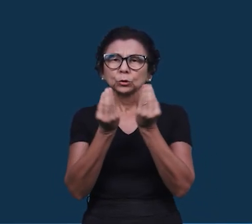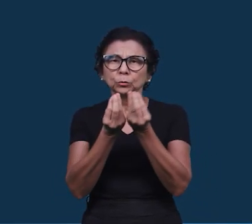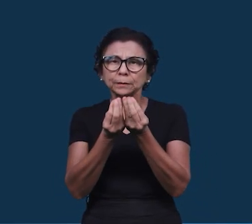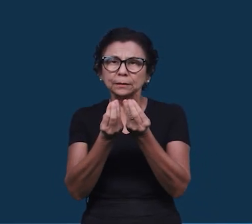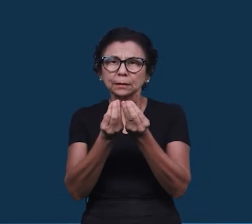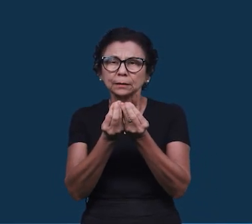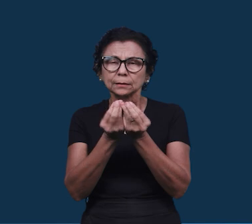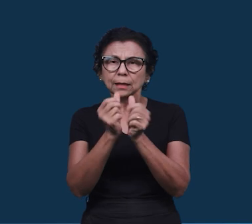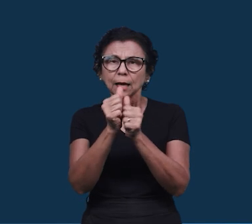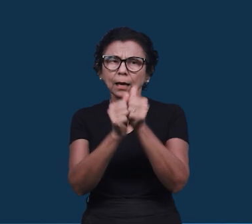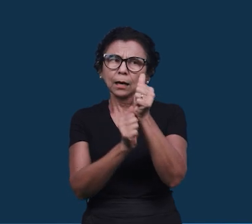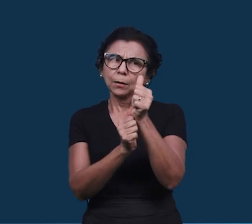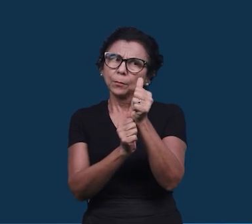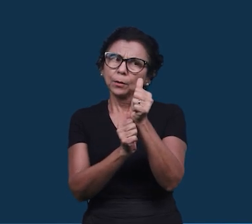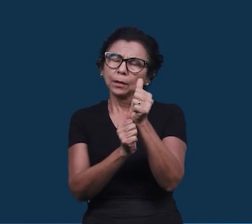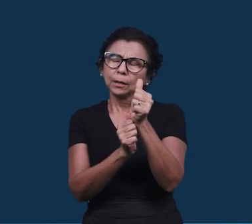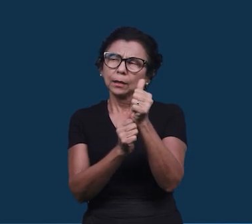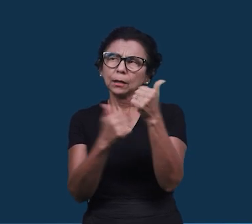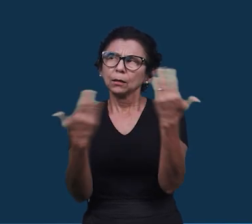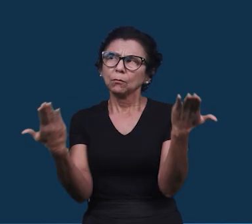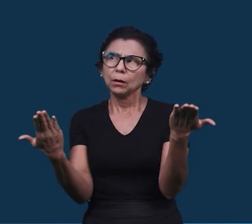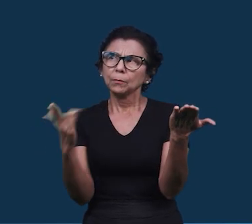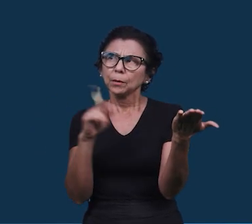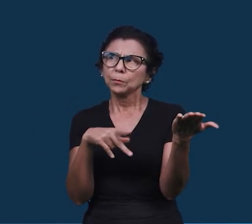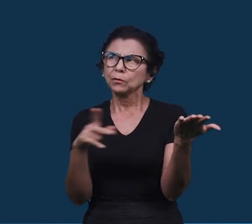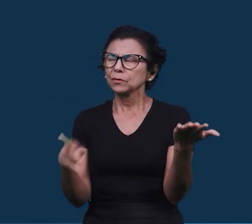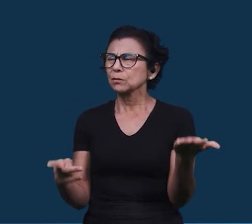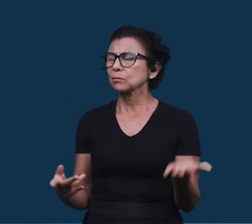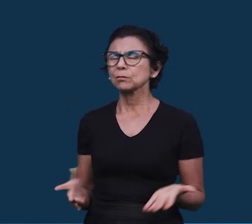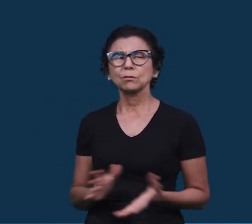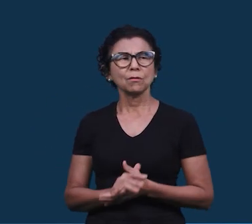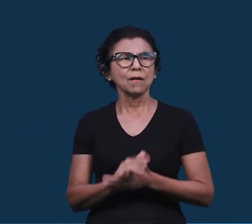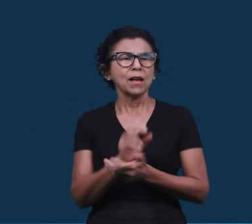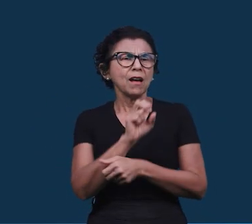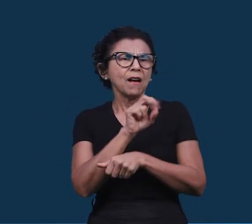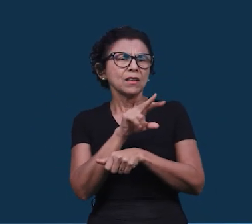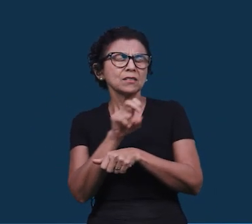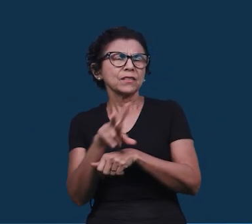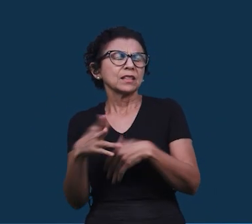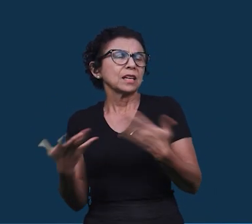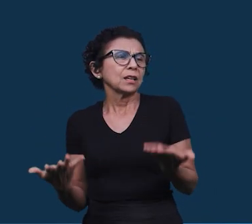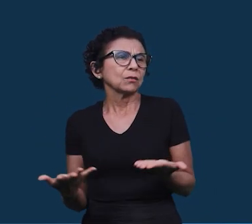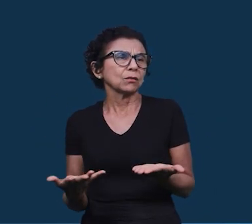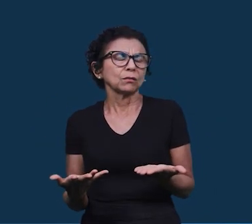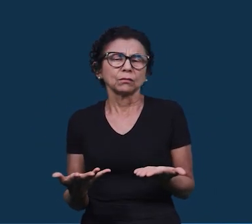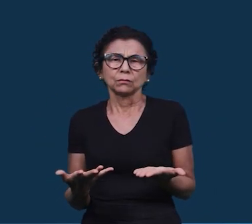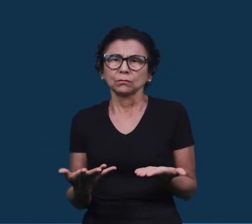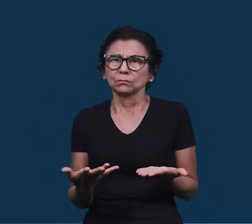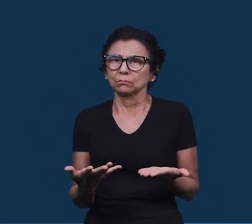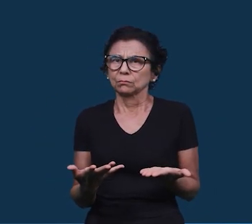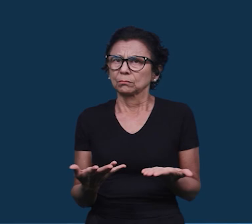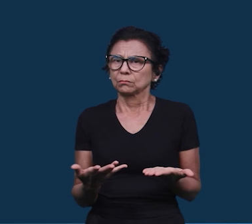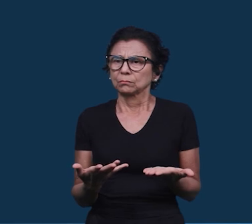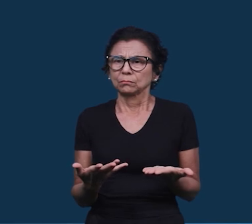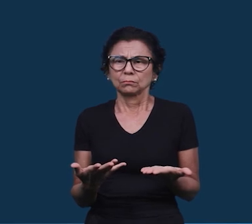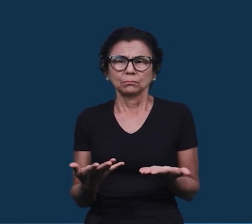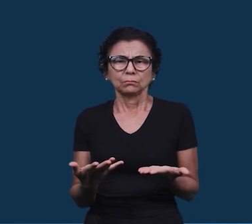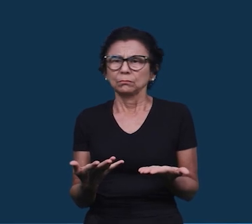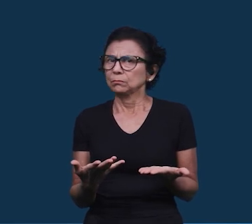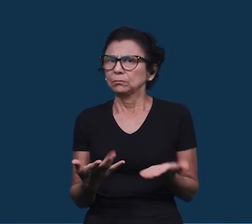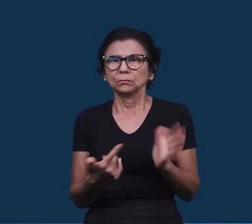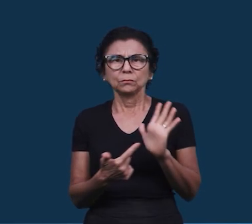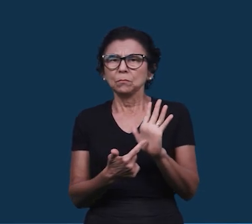apolar. Malessa, não tem esse pesticida entre as alternativas, mas na letra A fala que